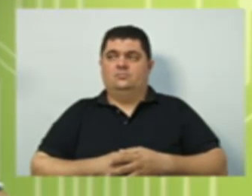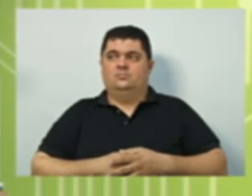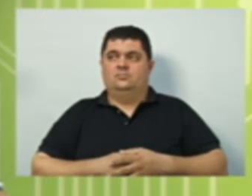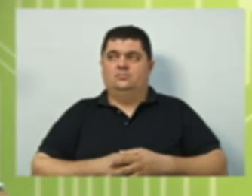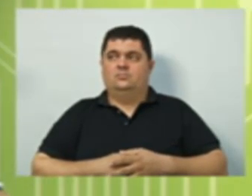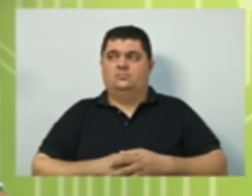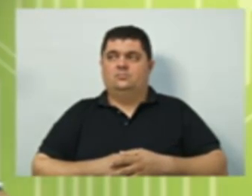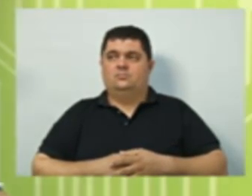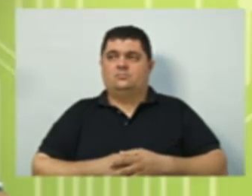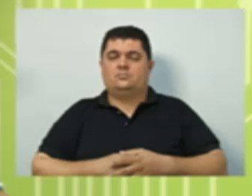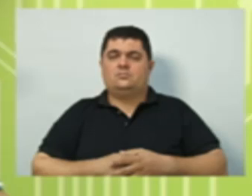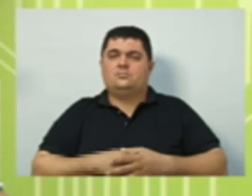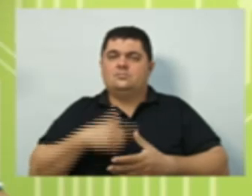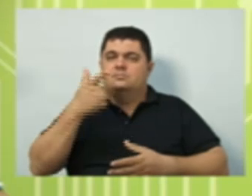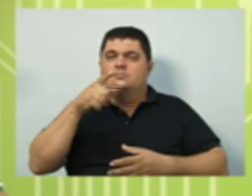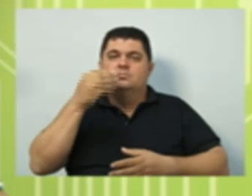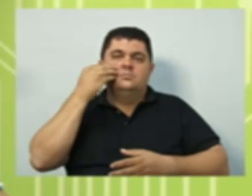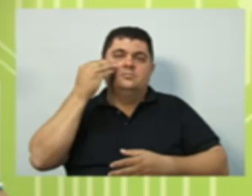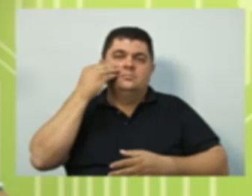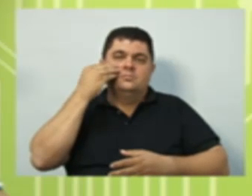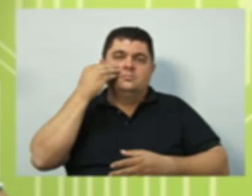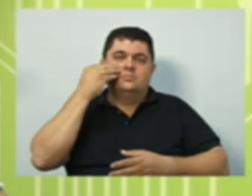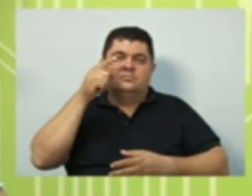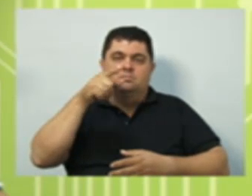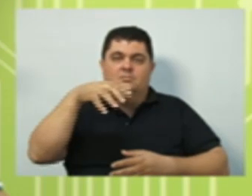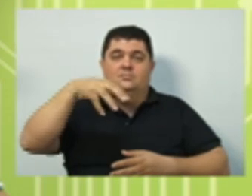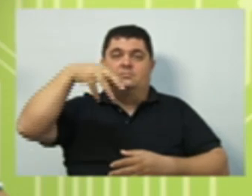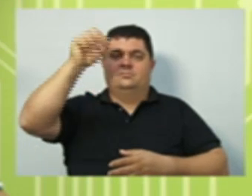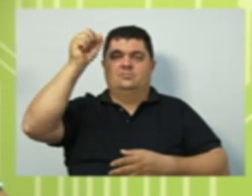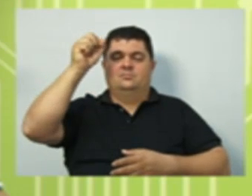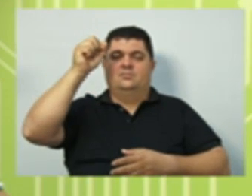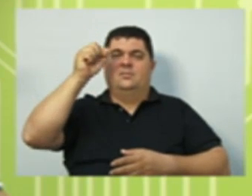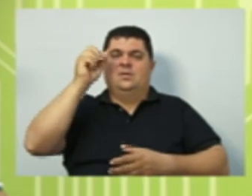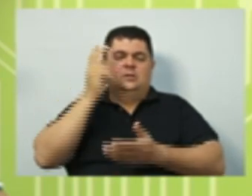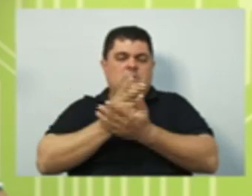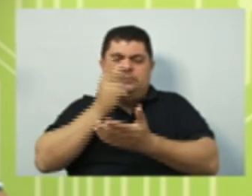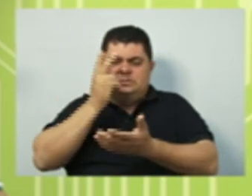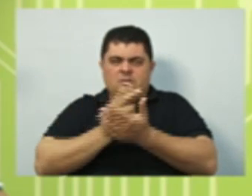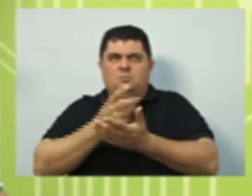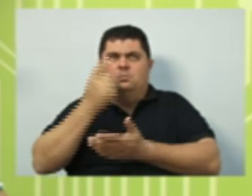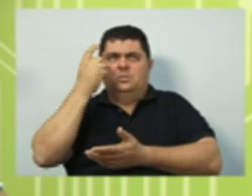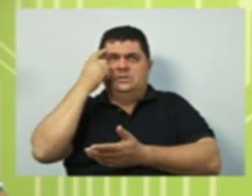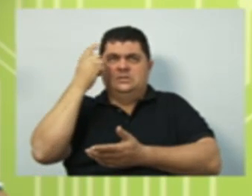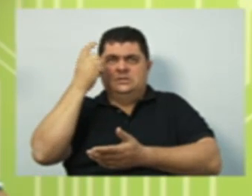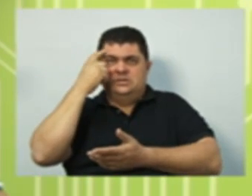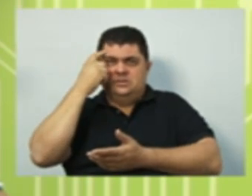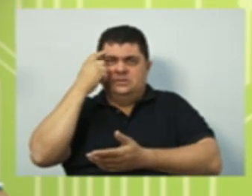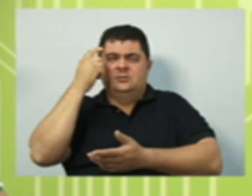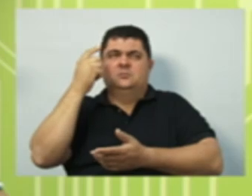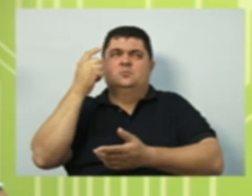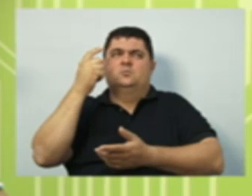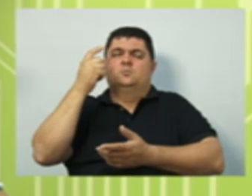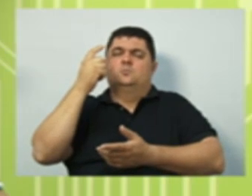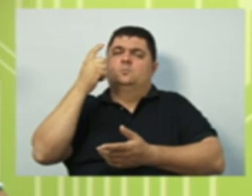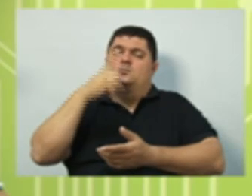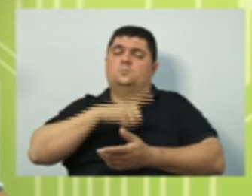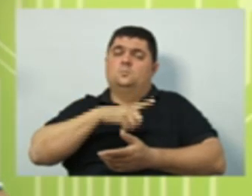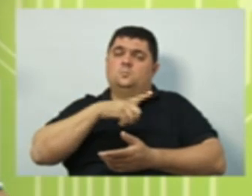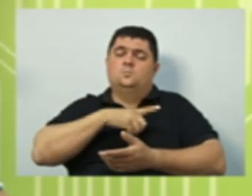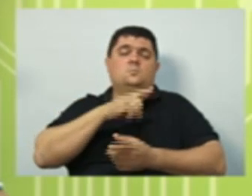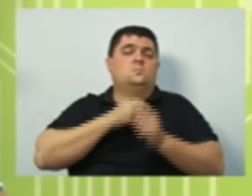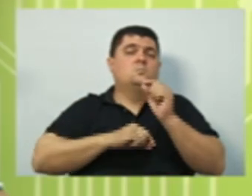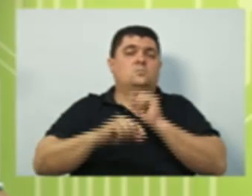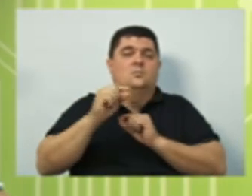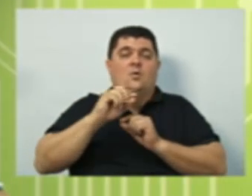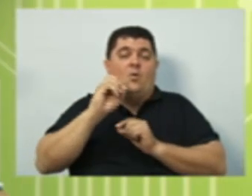Novamente eu resgato. Vocês venceram. Toda vez que você está pensando, que você está refletindo, você